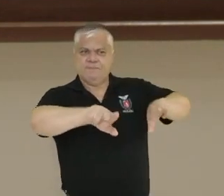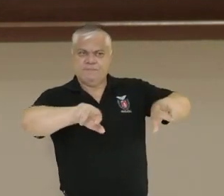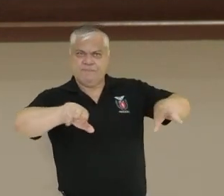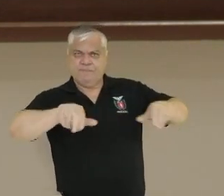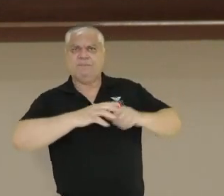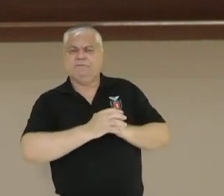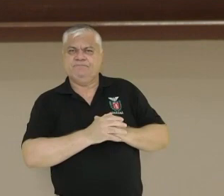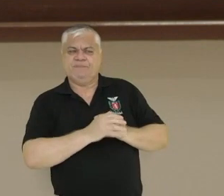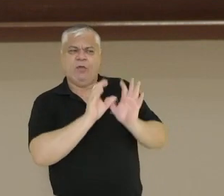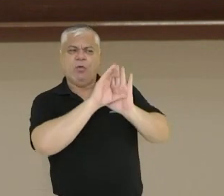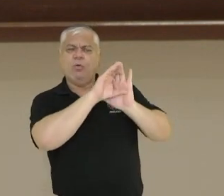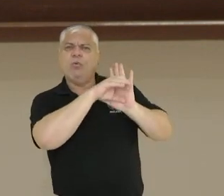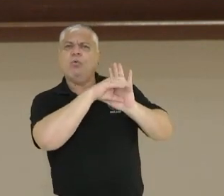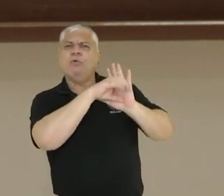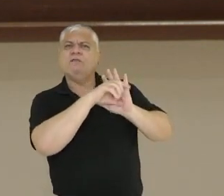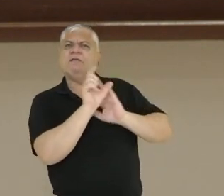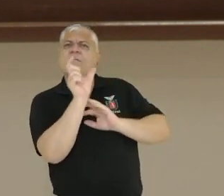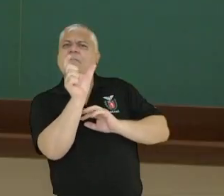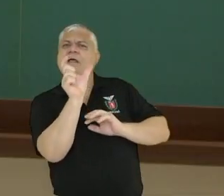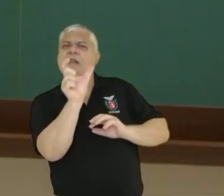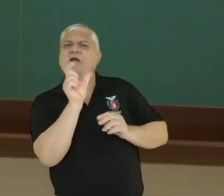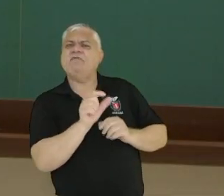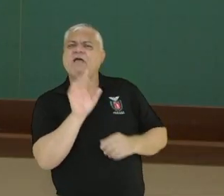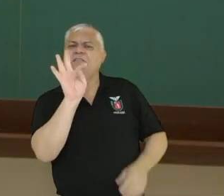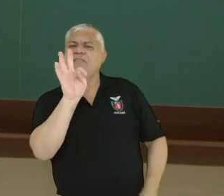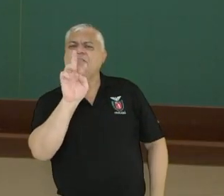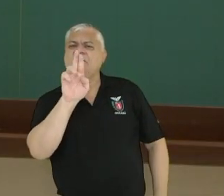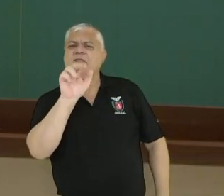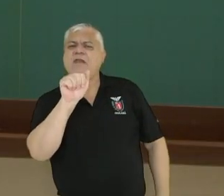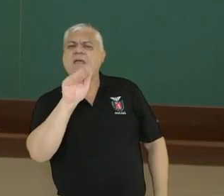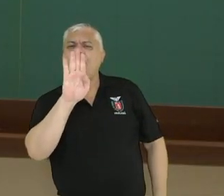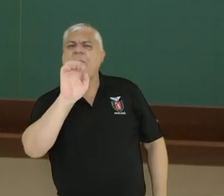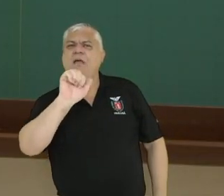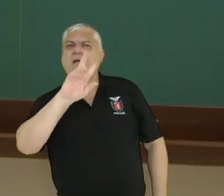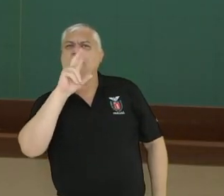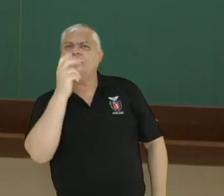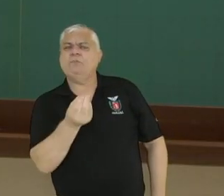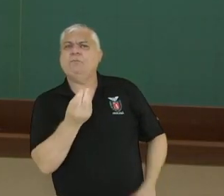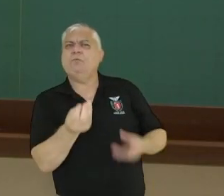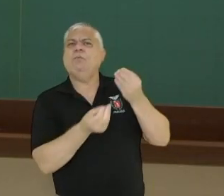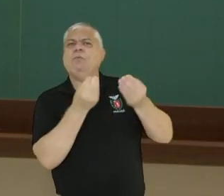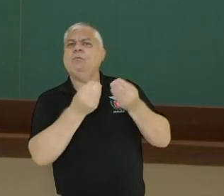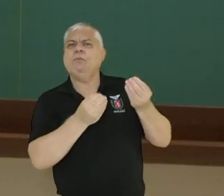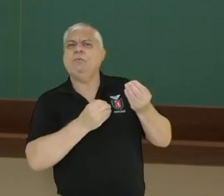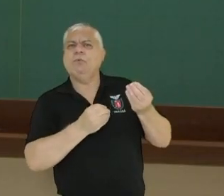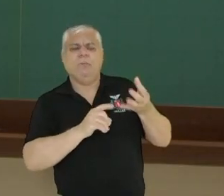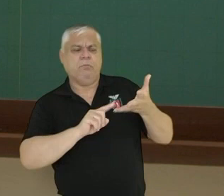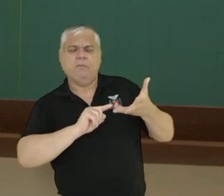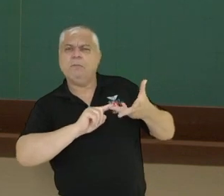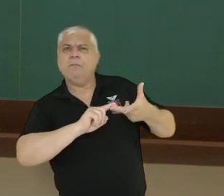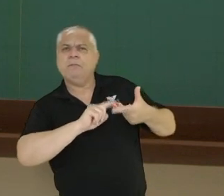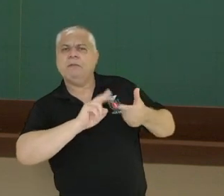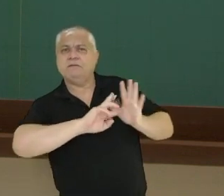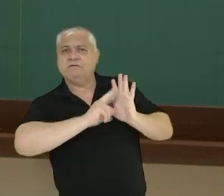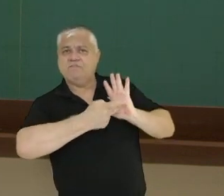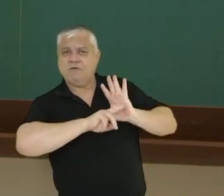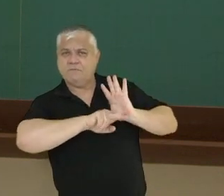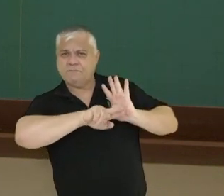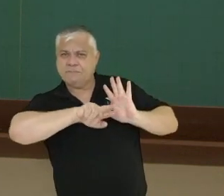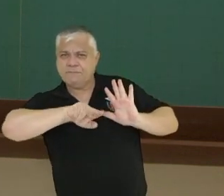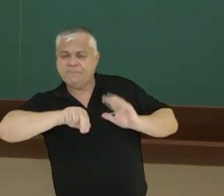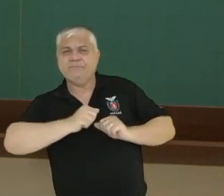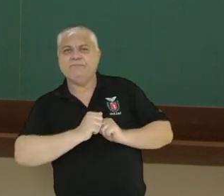vamos pensar um pouquinho sobre essa palavra trabalho e abordá-la por diferentes significados. Então